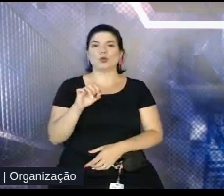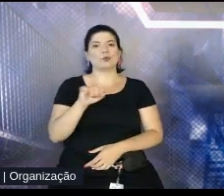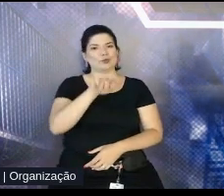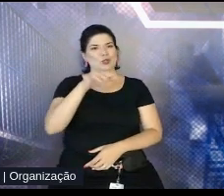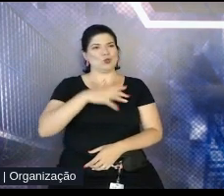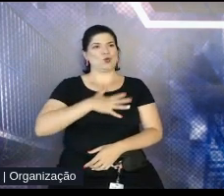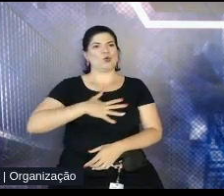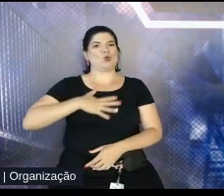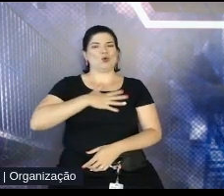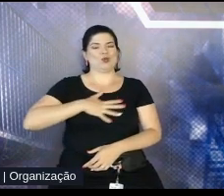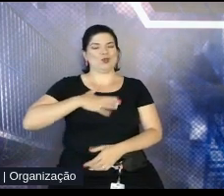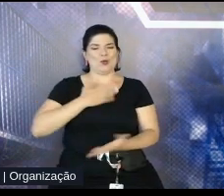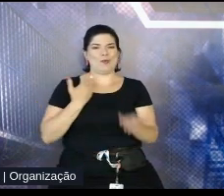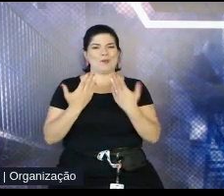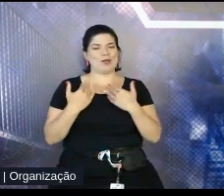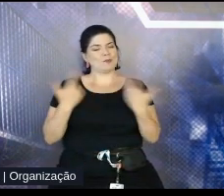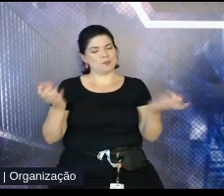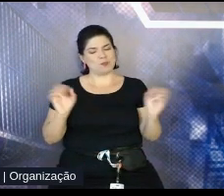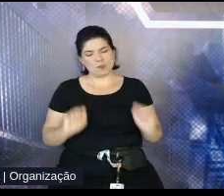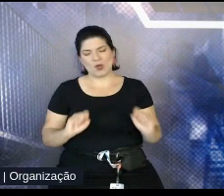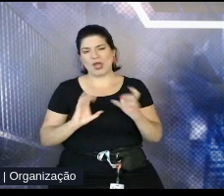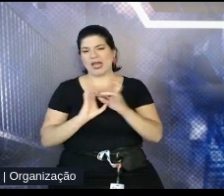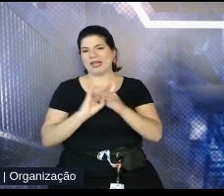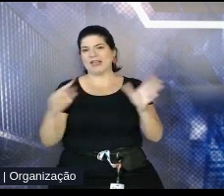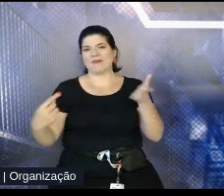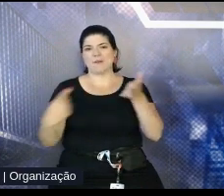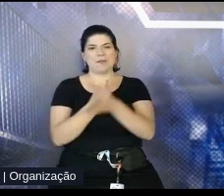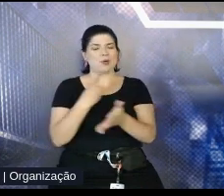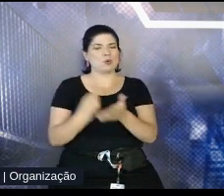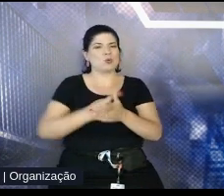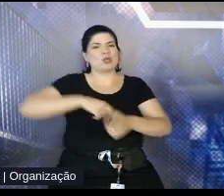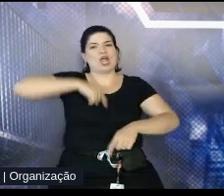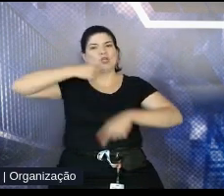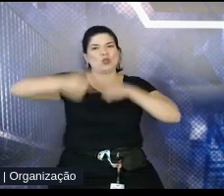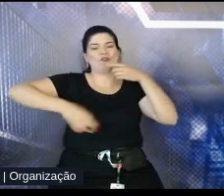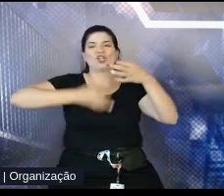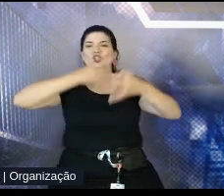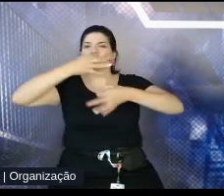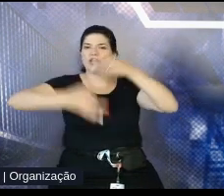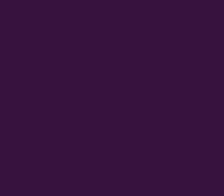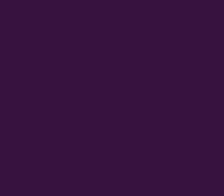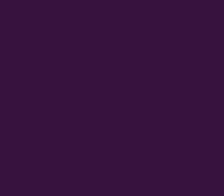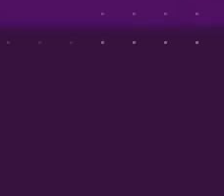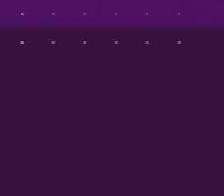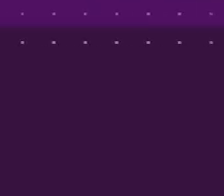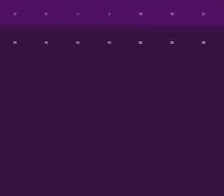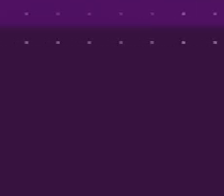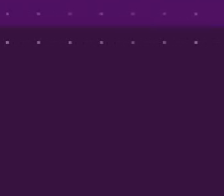e estou aberto aí para qualquer dúvida, sugestão, recomendação, isso aí.